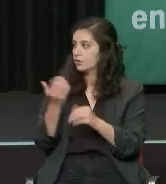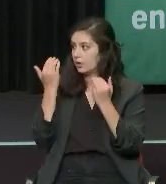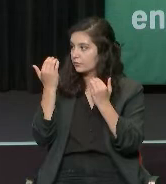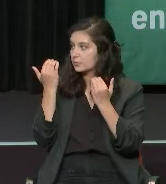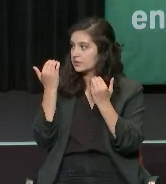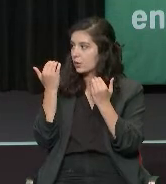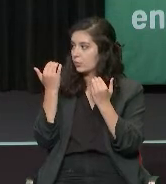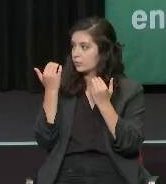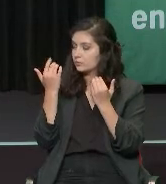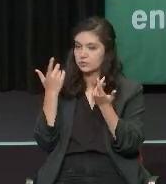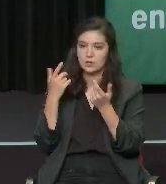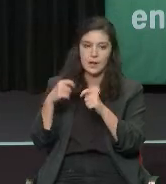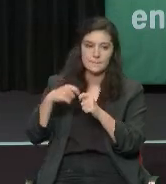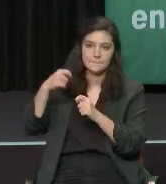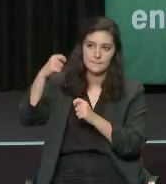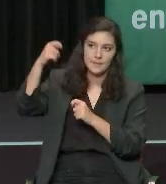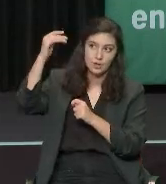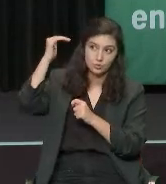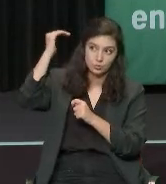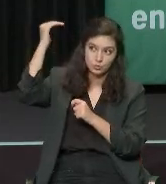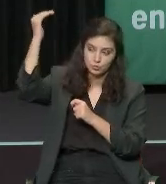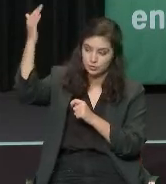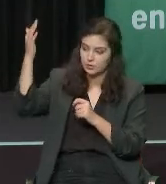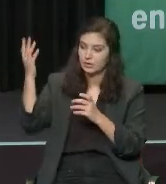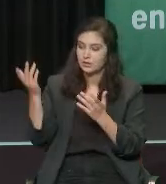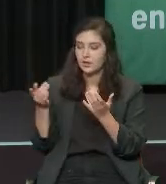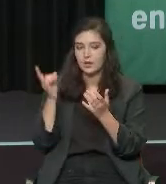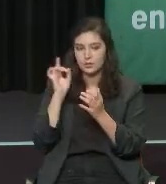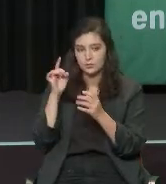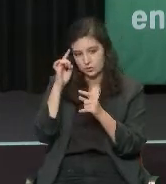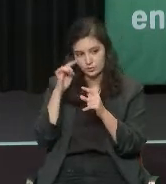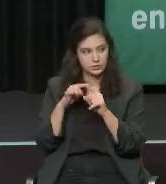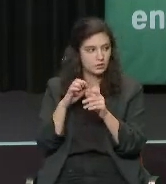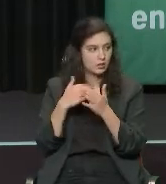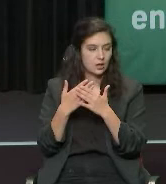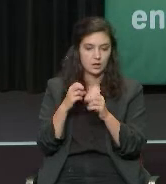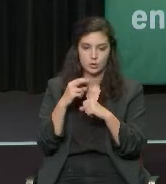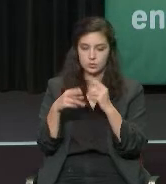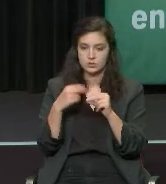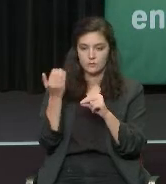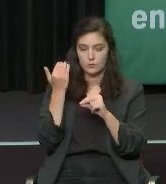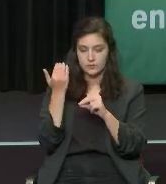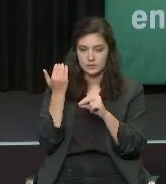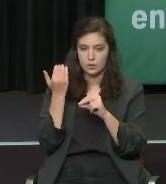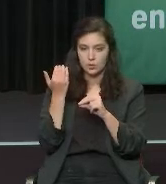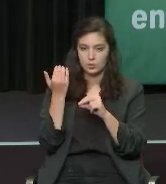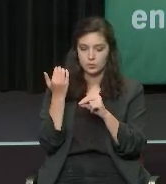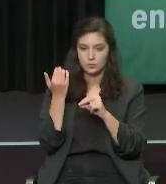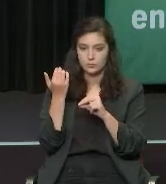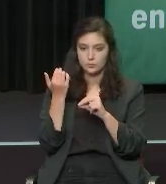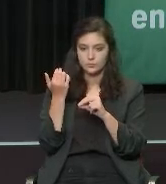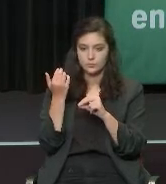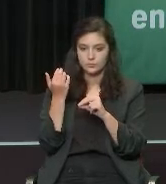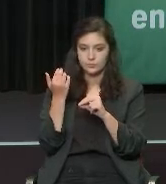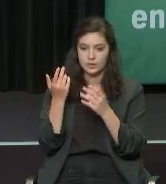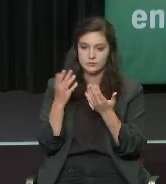recolhida alguns metros acima das nossas cabeças, é muito importante para fazer a atualização da informação da ocupação do solo, para